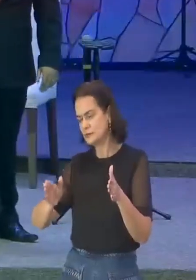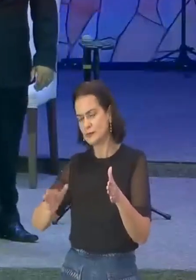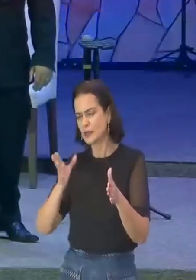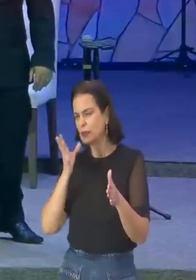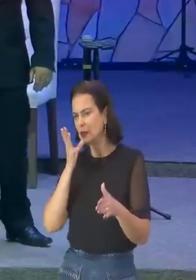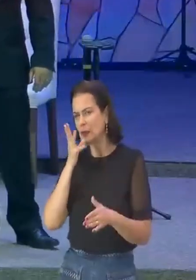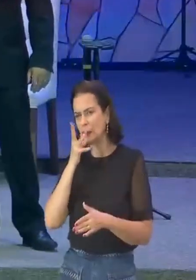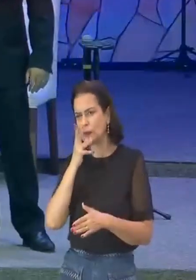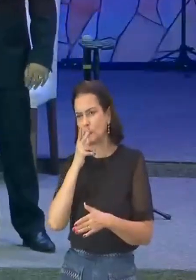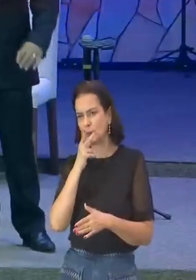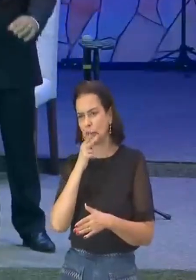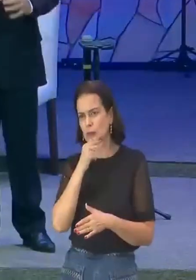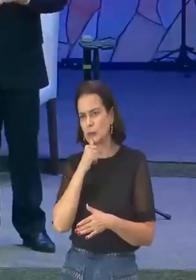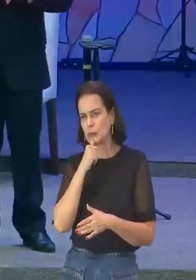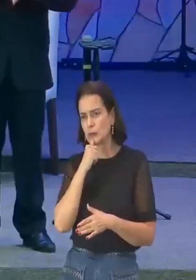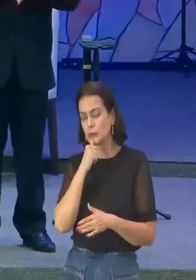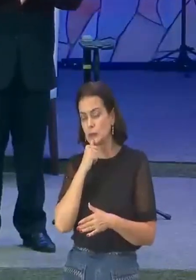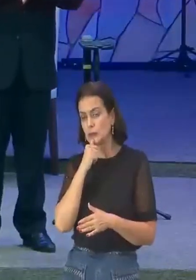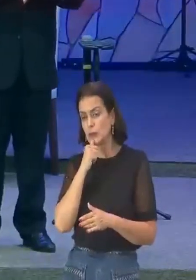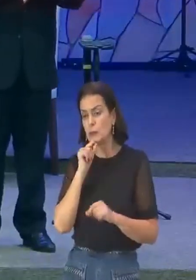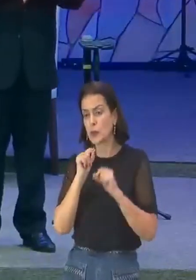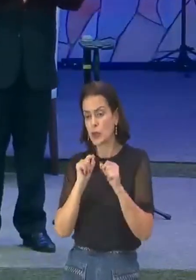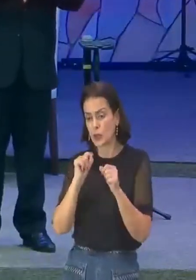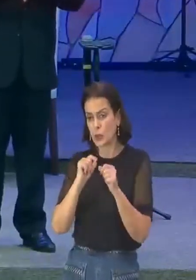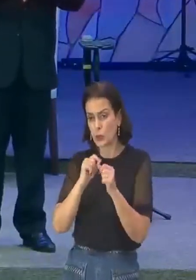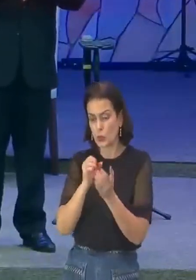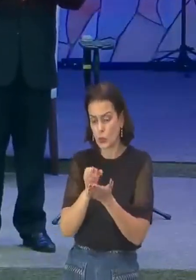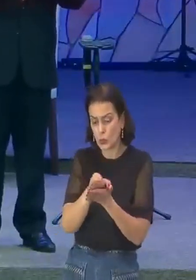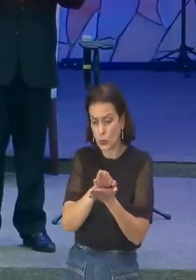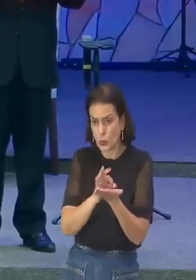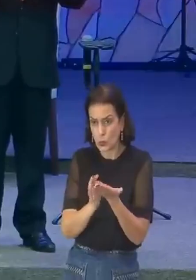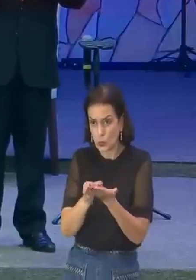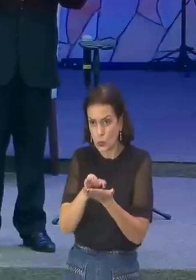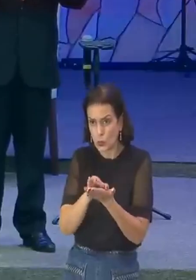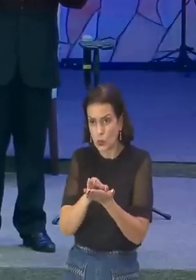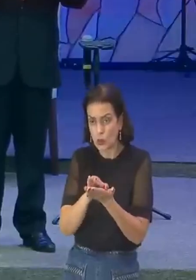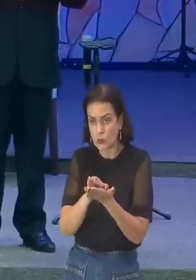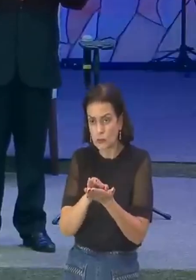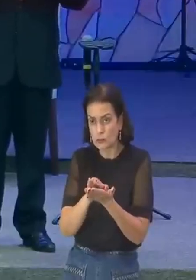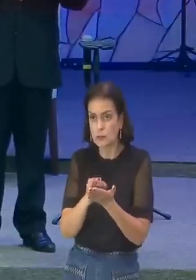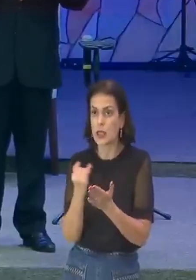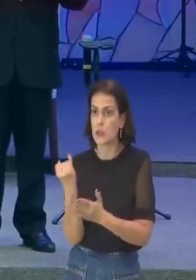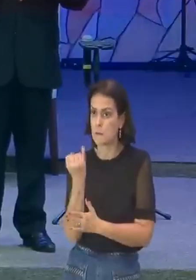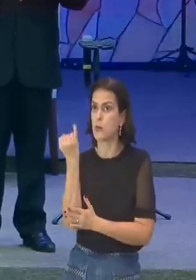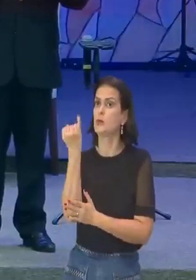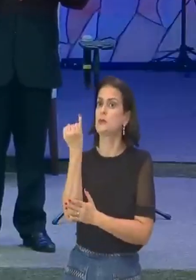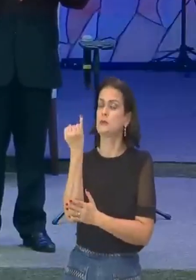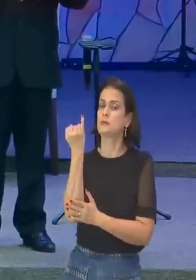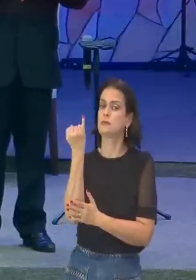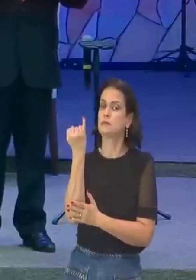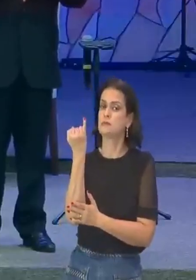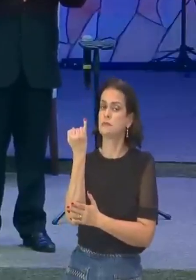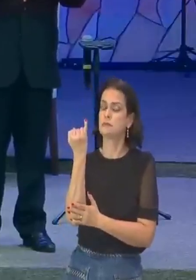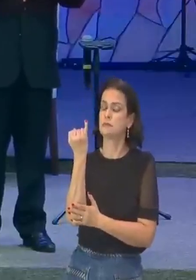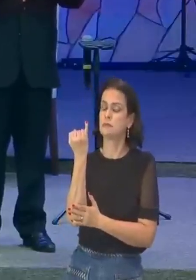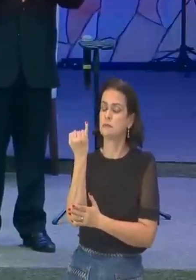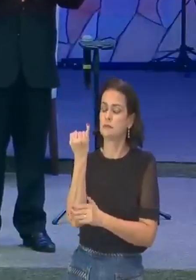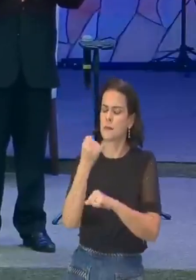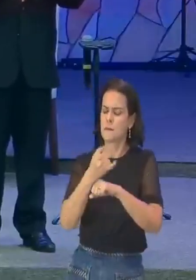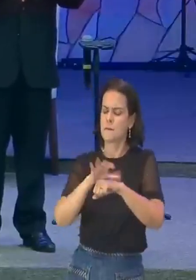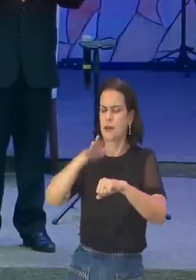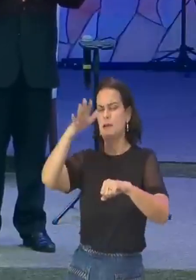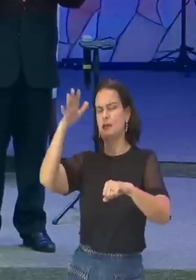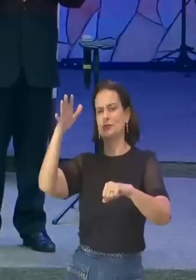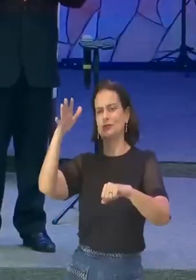lento, para a formação de algo muito importante, de algo muito